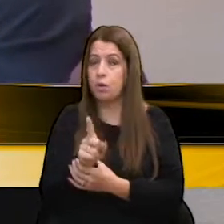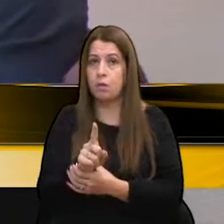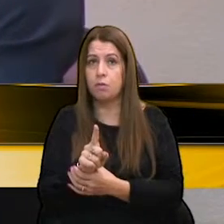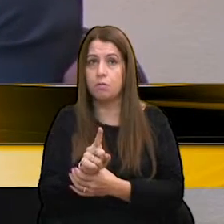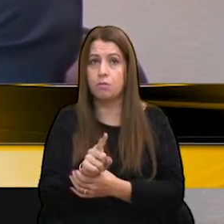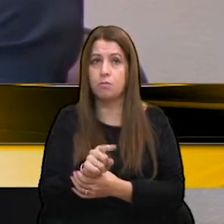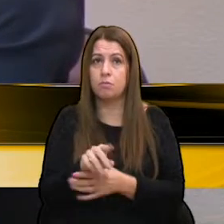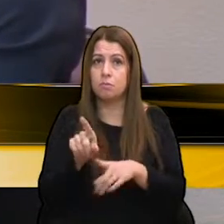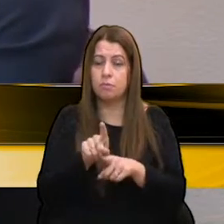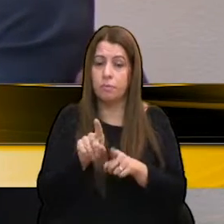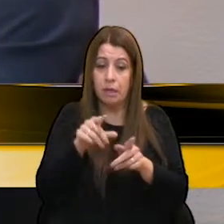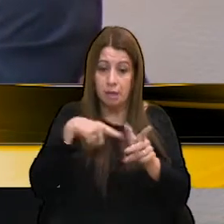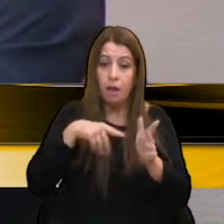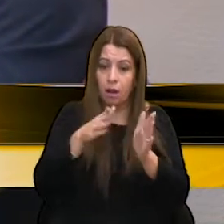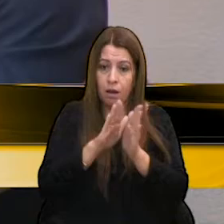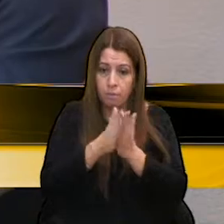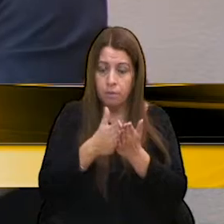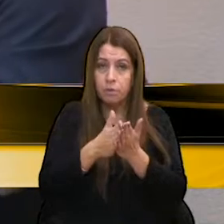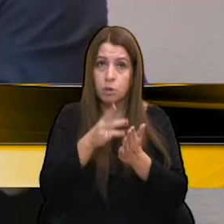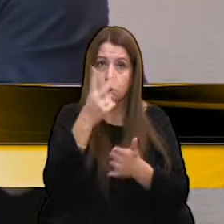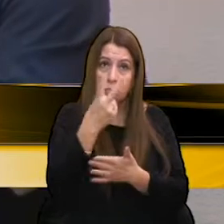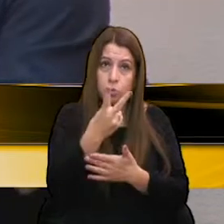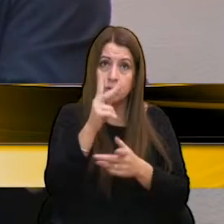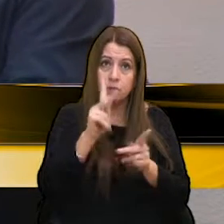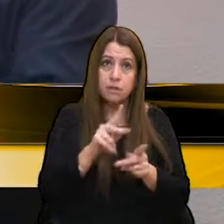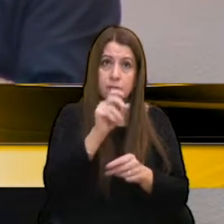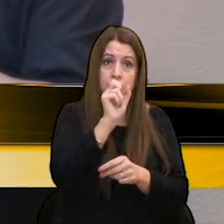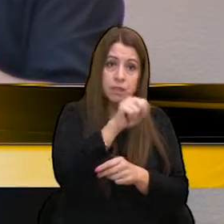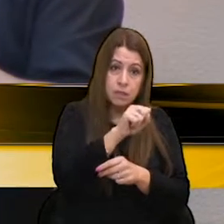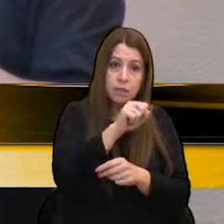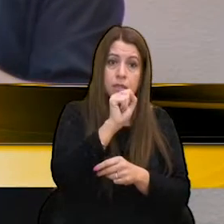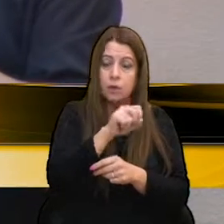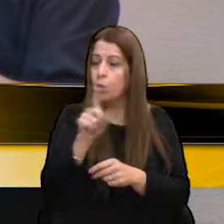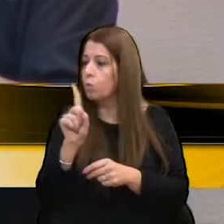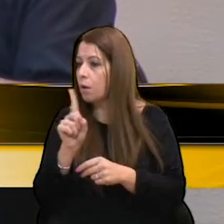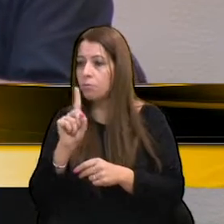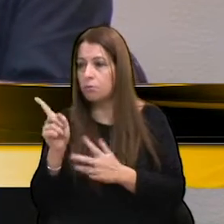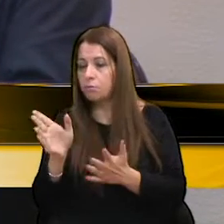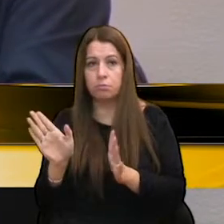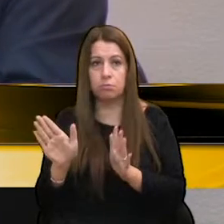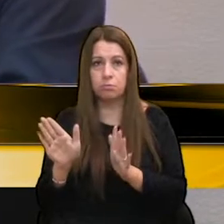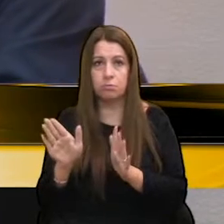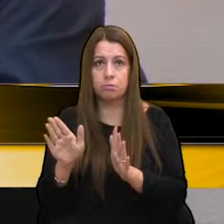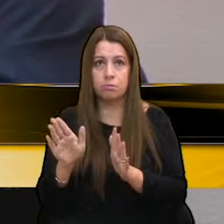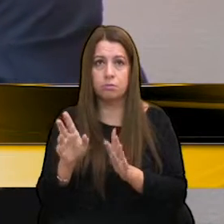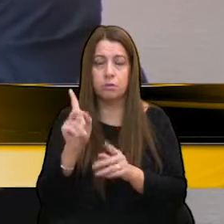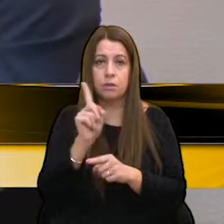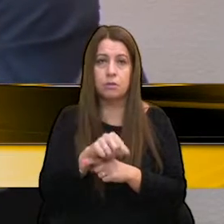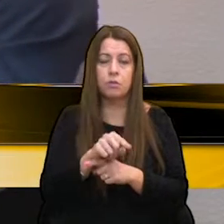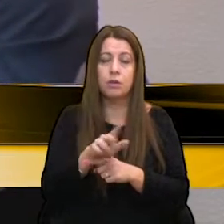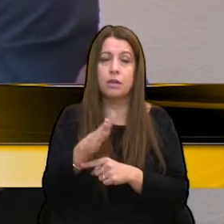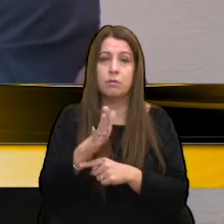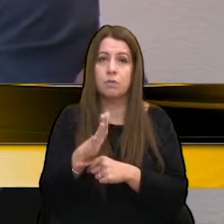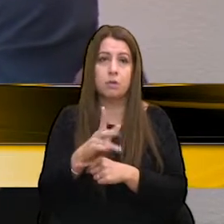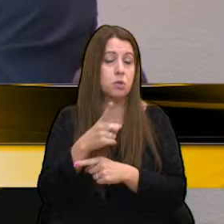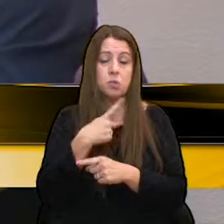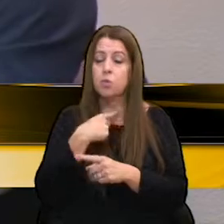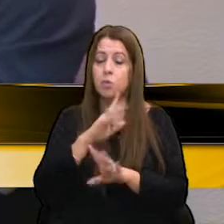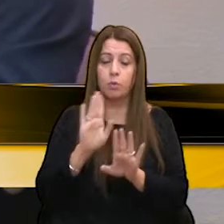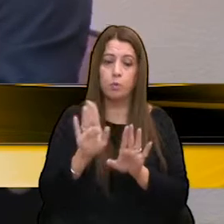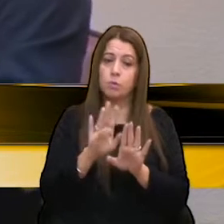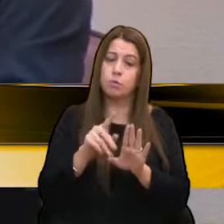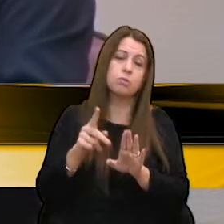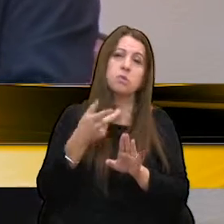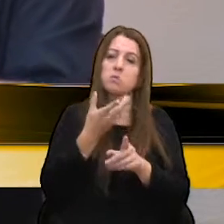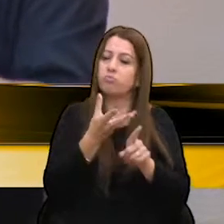é bíblico, inclusive, vereador Fiuza, que tuas palavras sejam sim, sim ou não, não. O que é morno, eu vomito. E eu quero deixar o